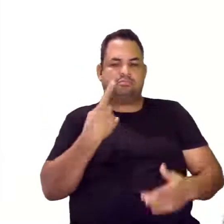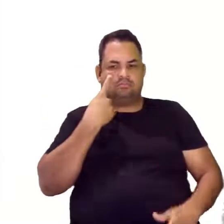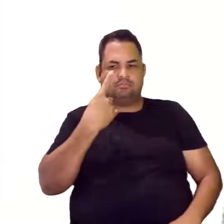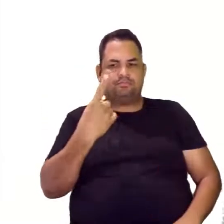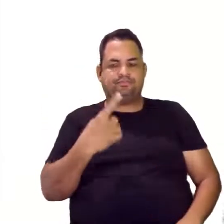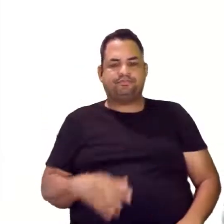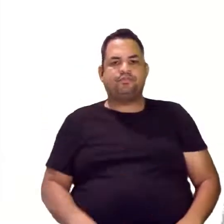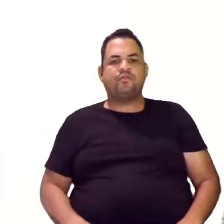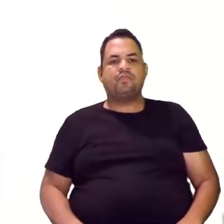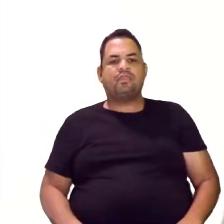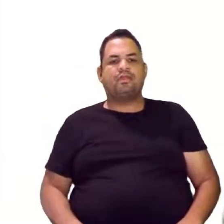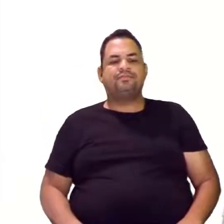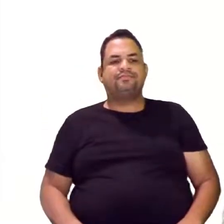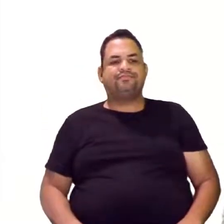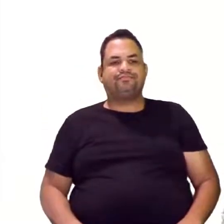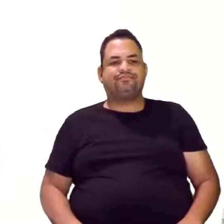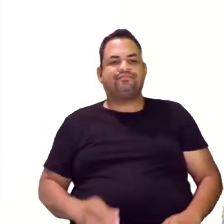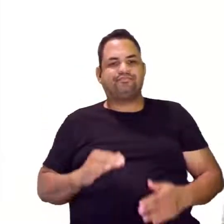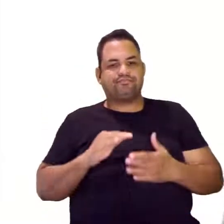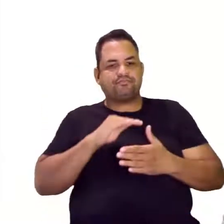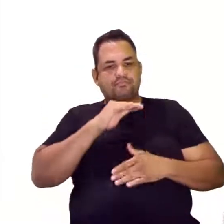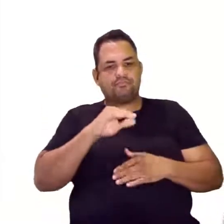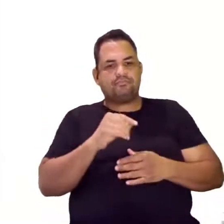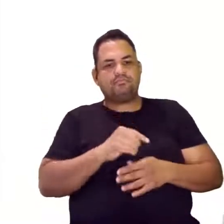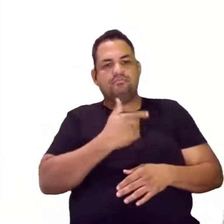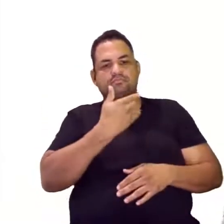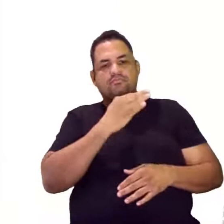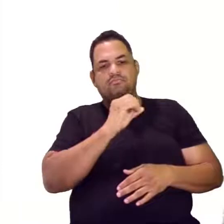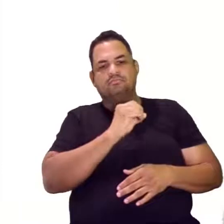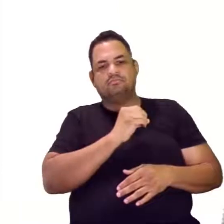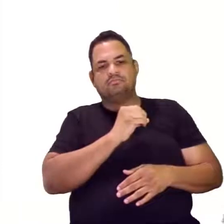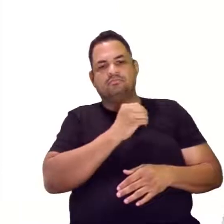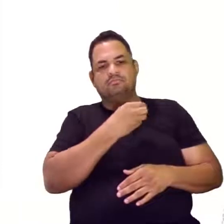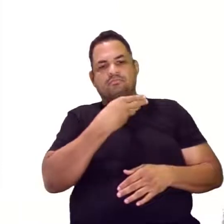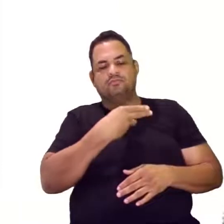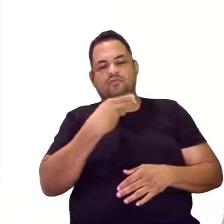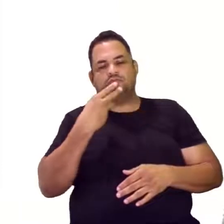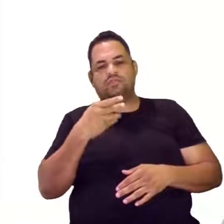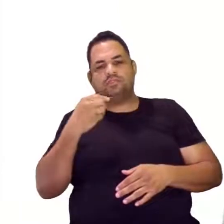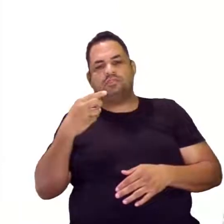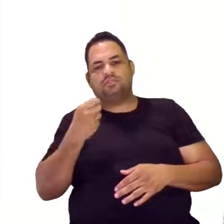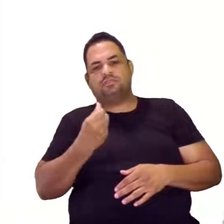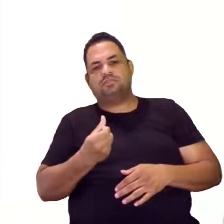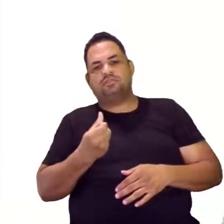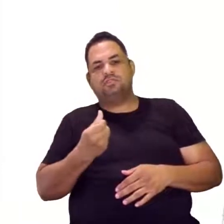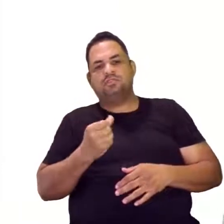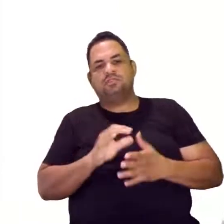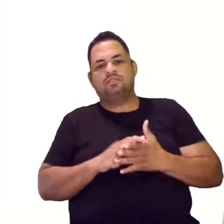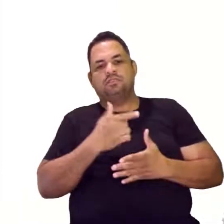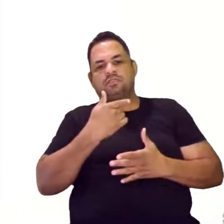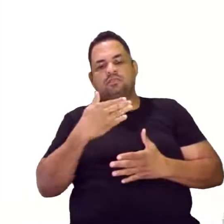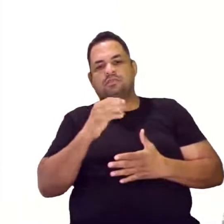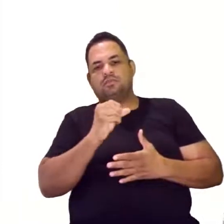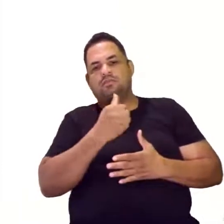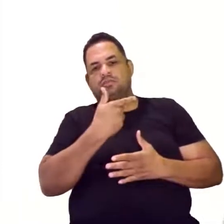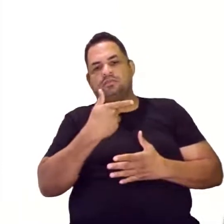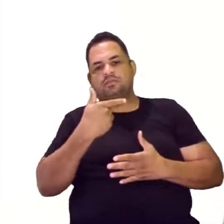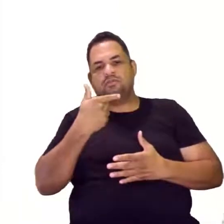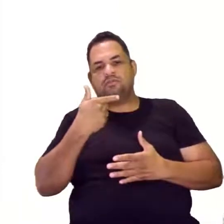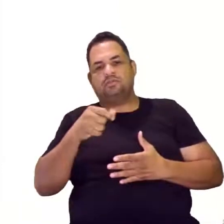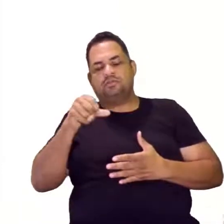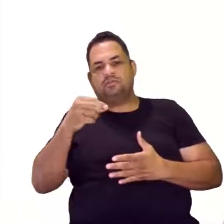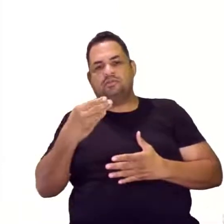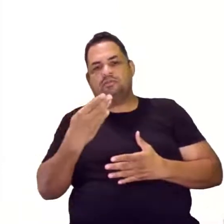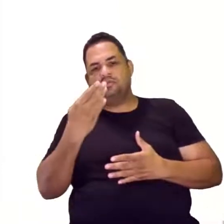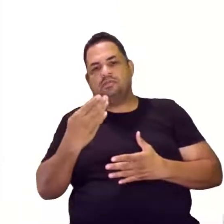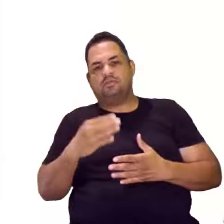viram que o crescimento aí foi grande, né? Em 2005, 236 milhões, né? Em 2006,